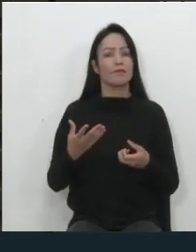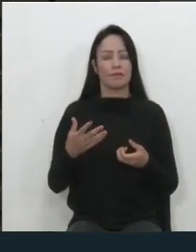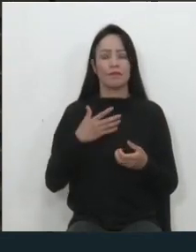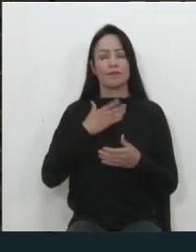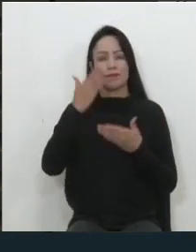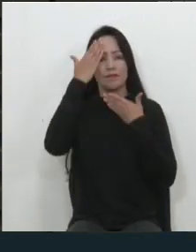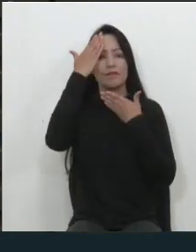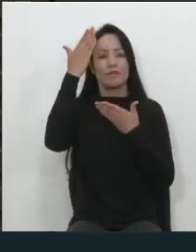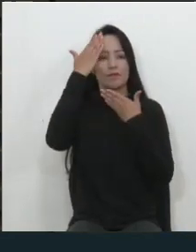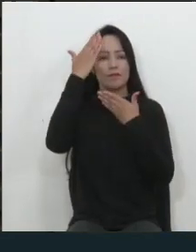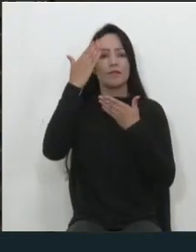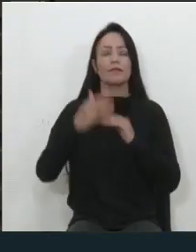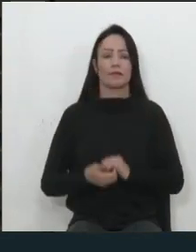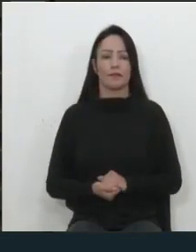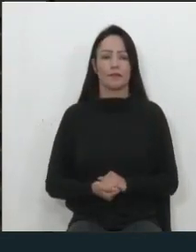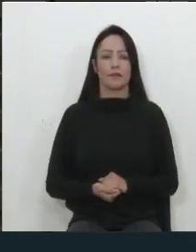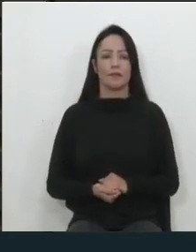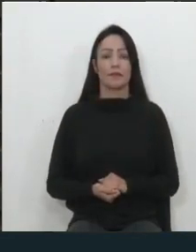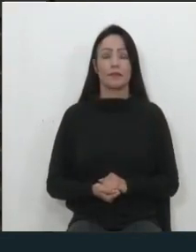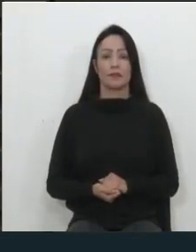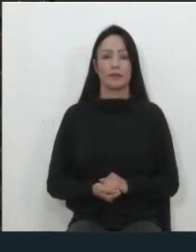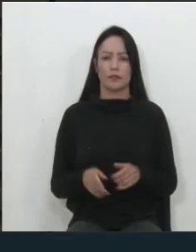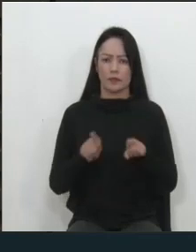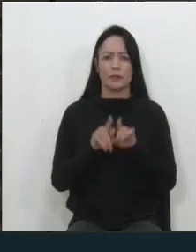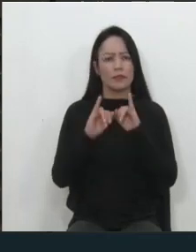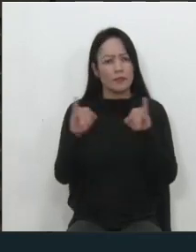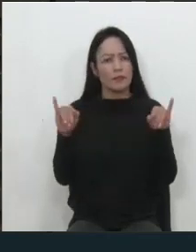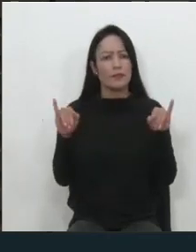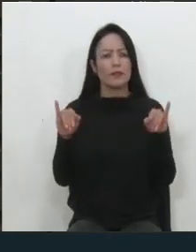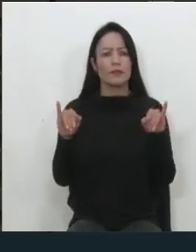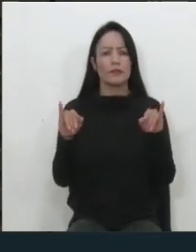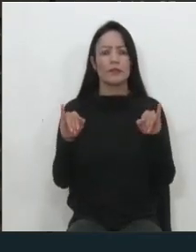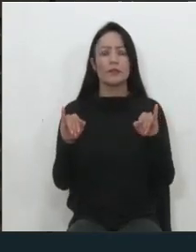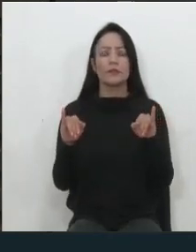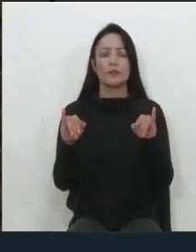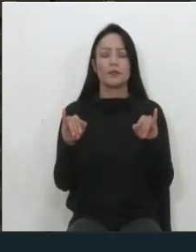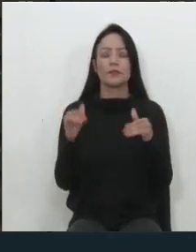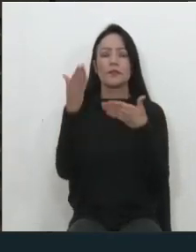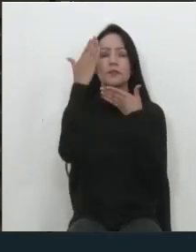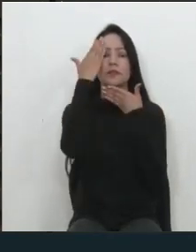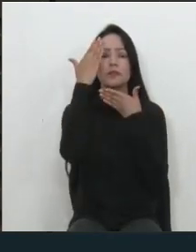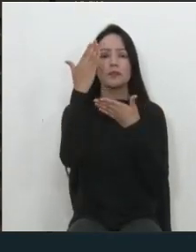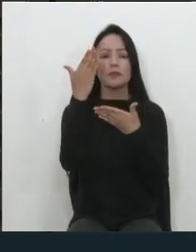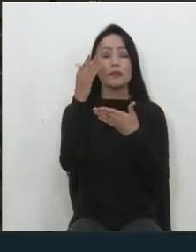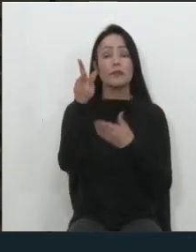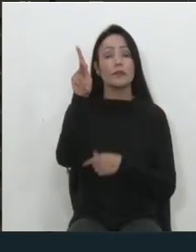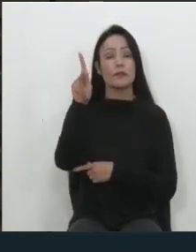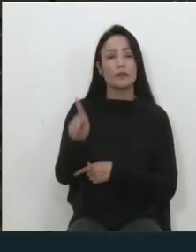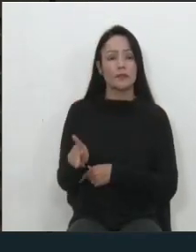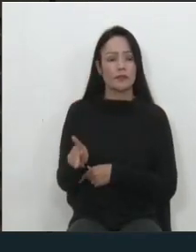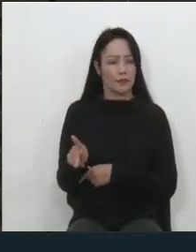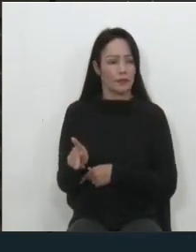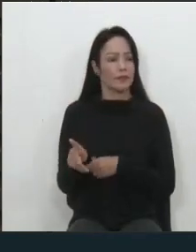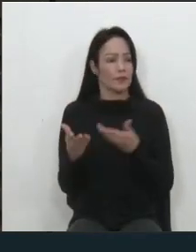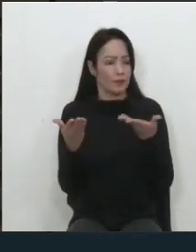E também quero deixar registrado aqui o meu agradecimento ao presidente dessa casa,